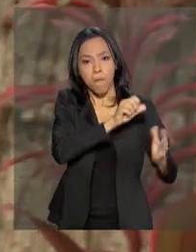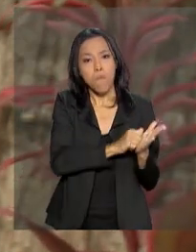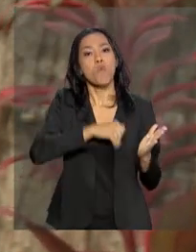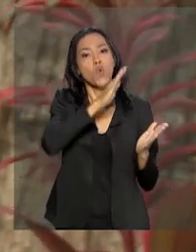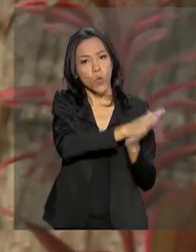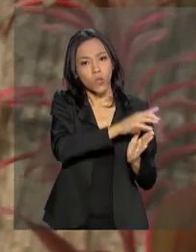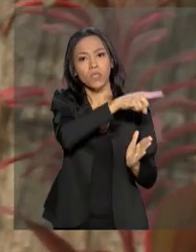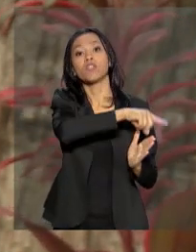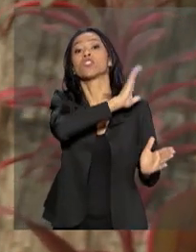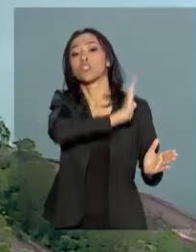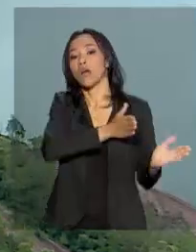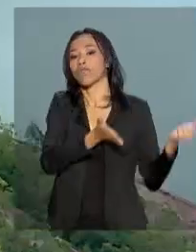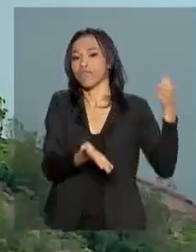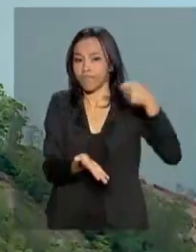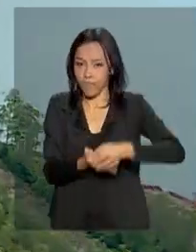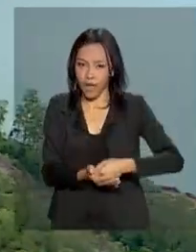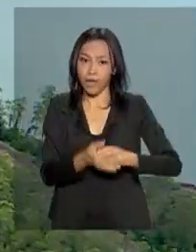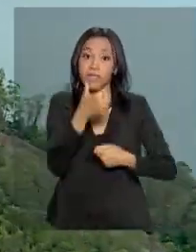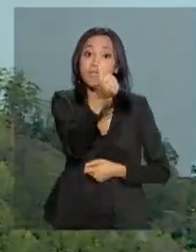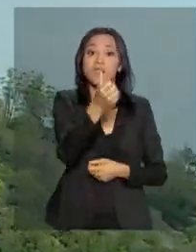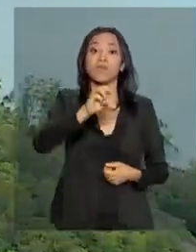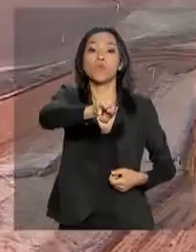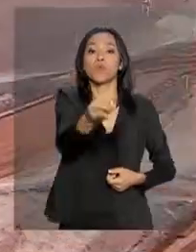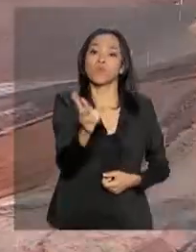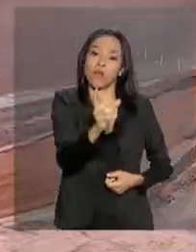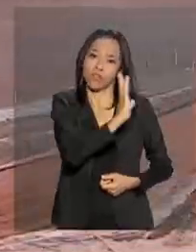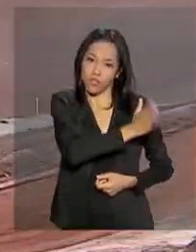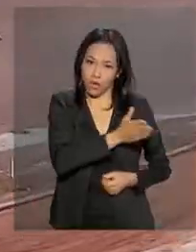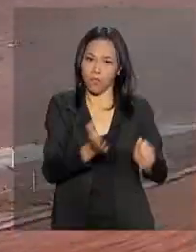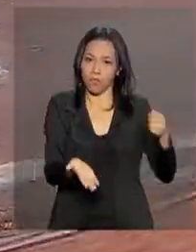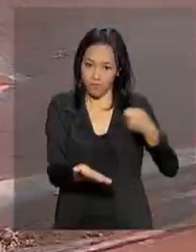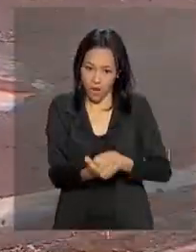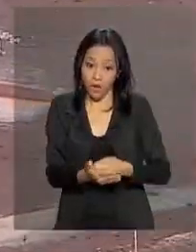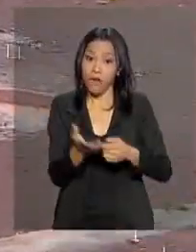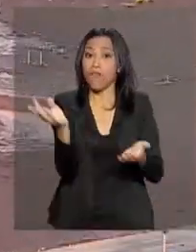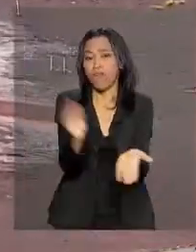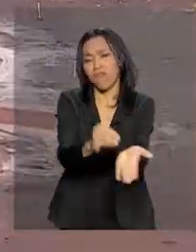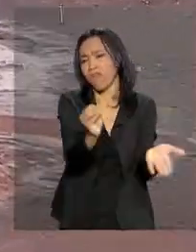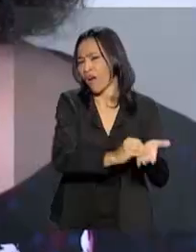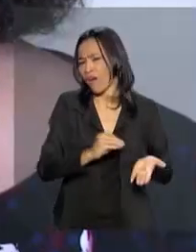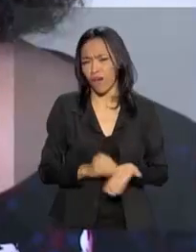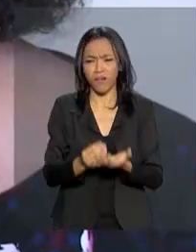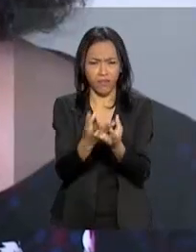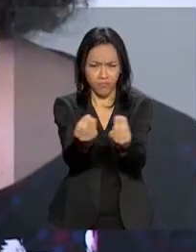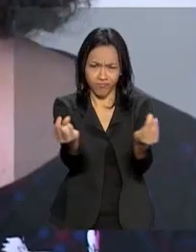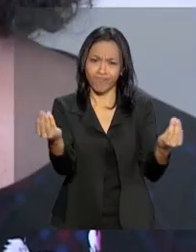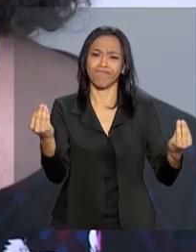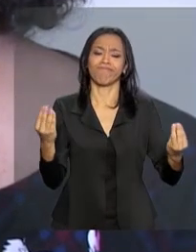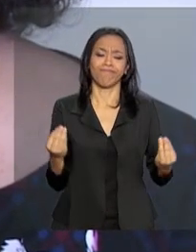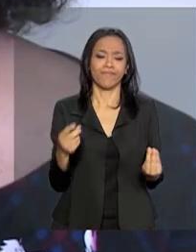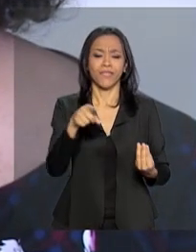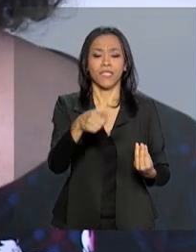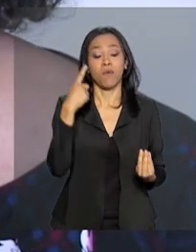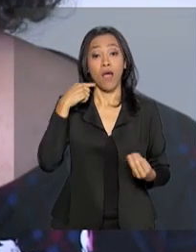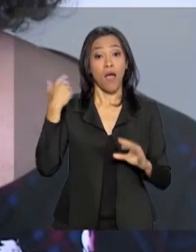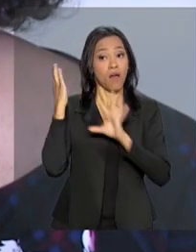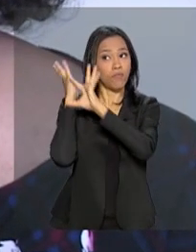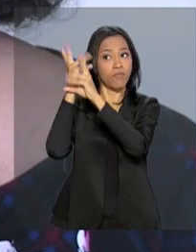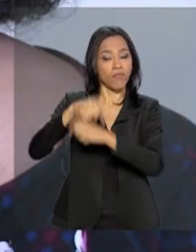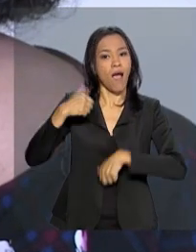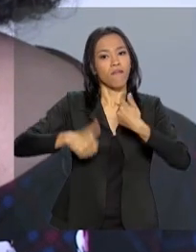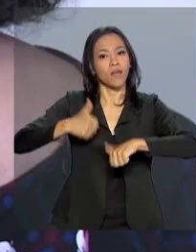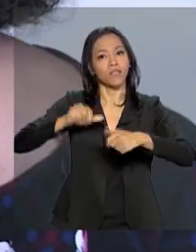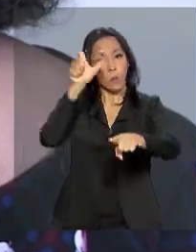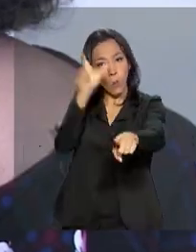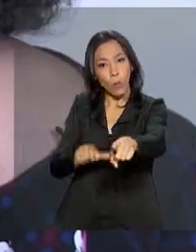cerca de 6 milhões de reais. Muito já foi feito e muito ainda está por fazer. O balanço, segundo a presidente do IBAMA,